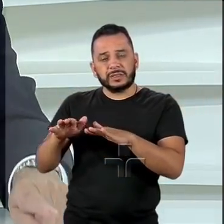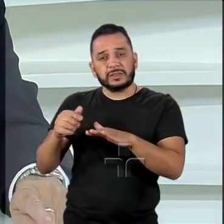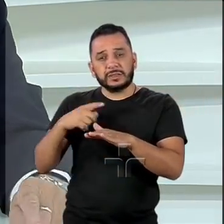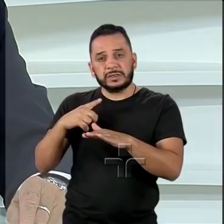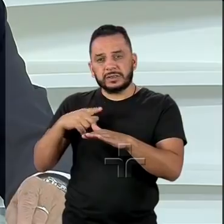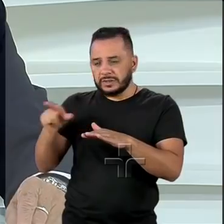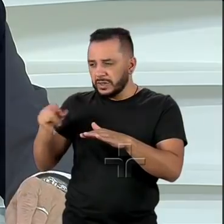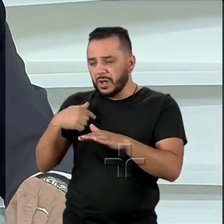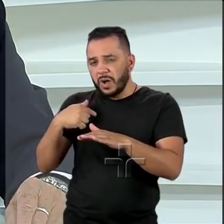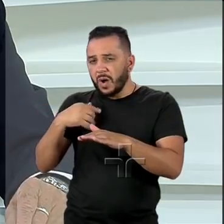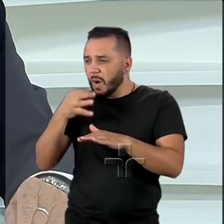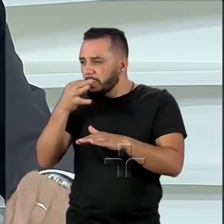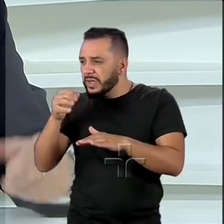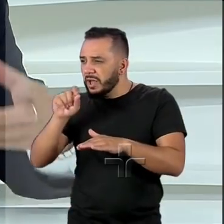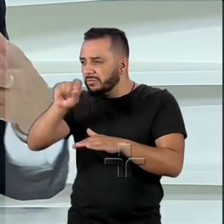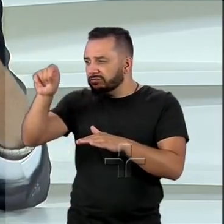Corte.